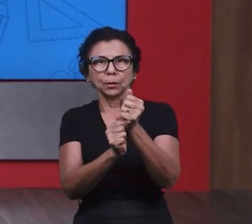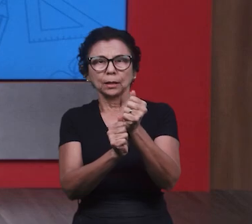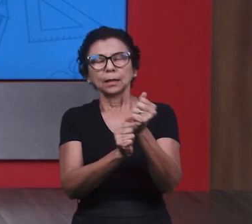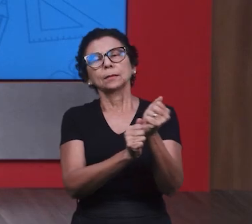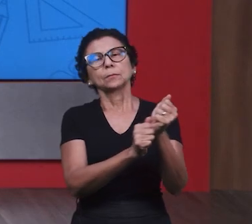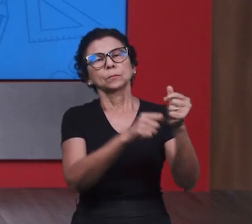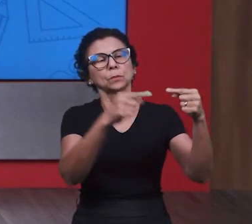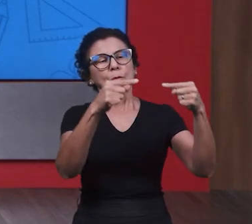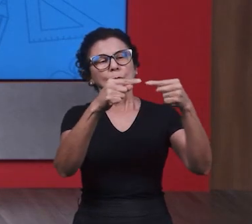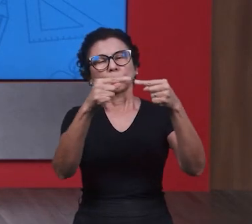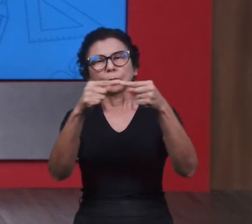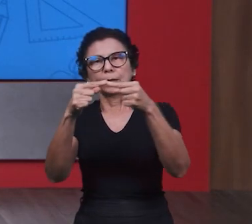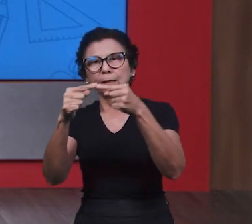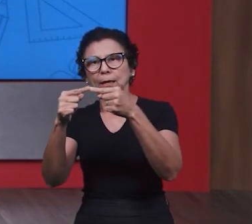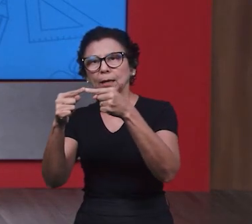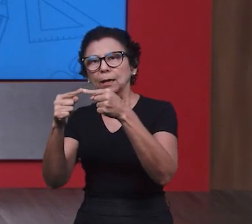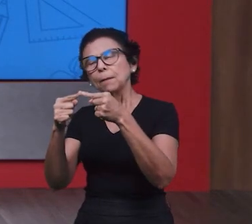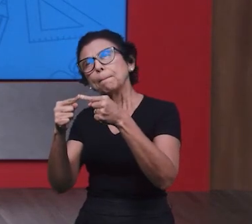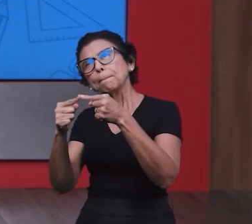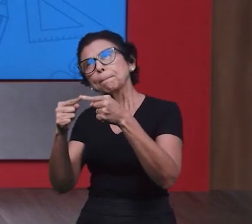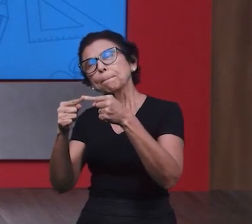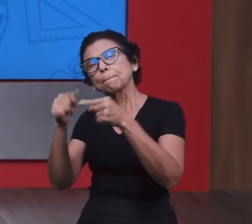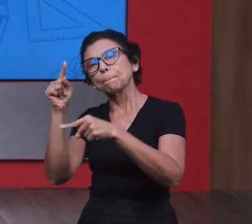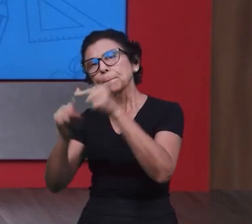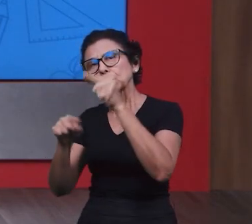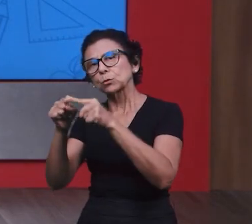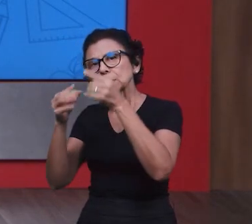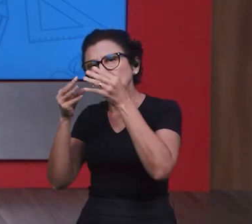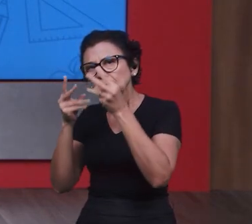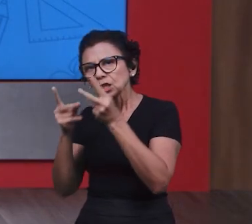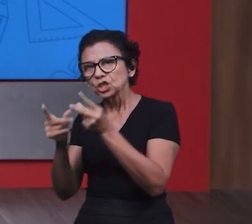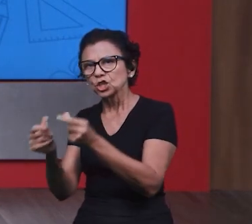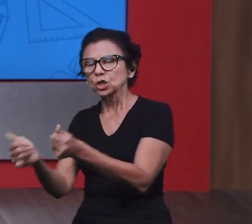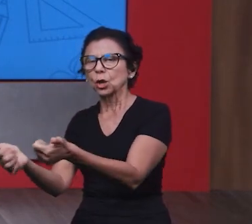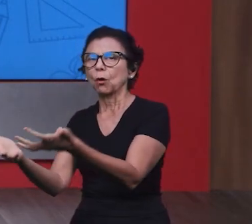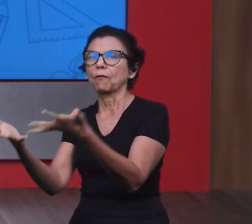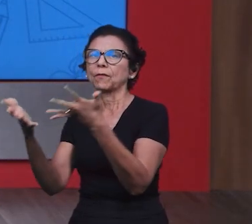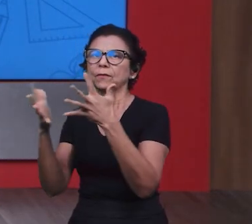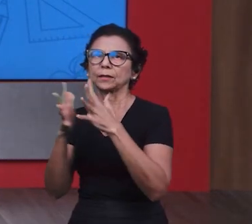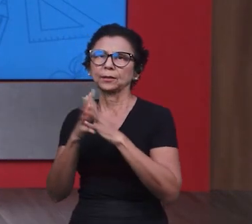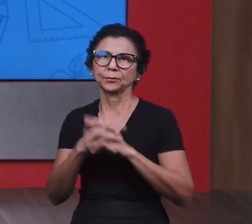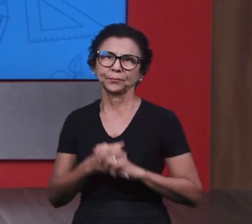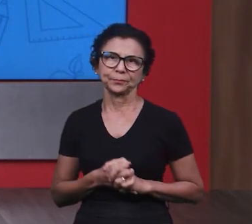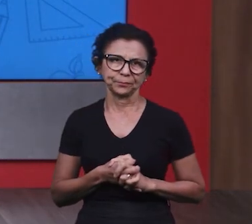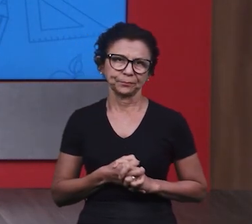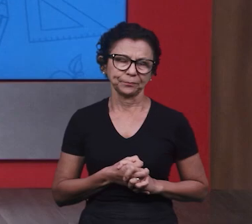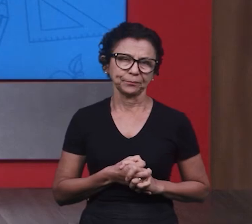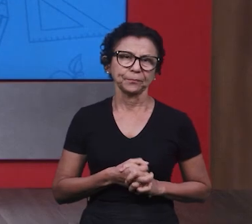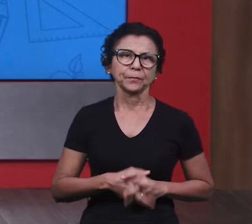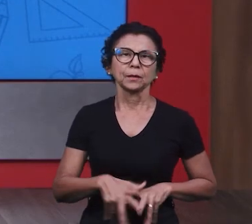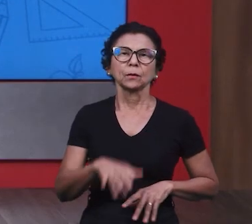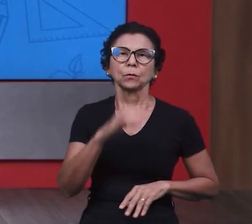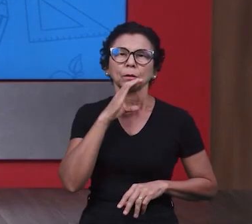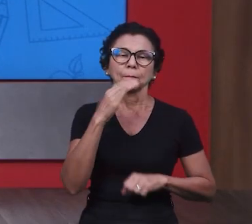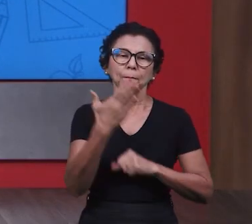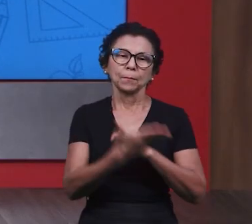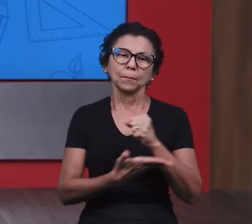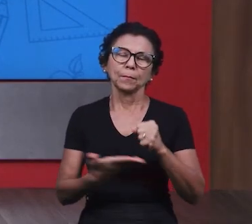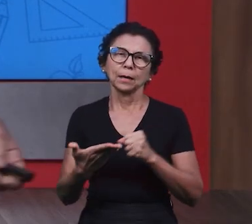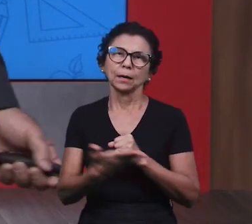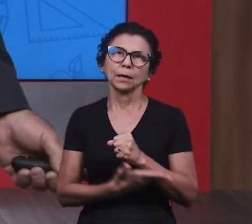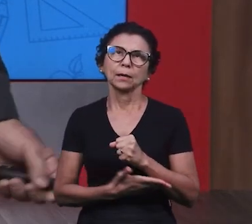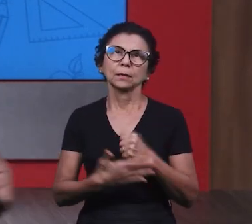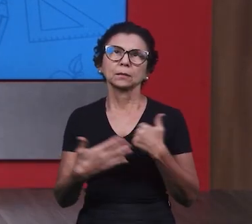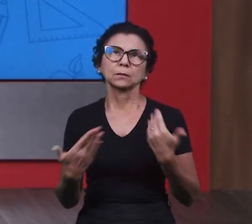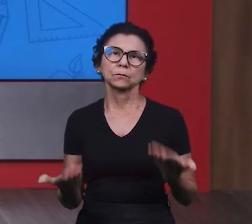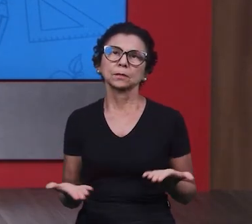testes para mostrar a vocês que, através de um conhecimento básico que você tem, você pode acertar uma